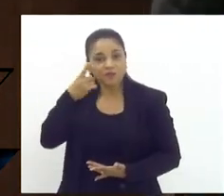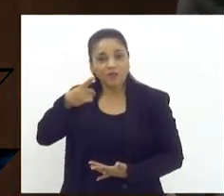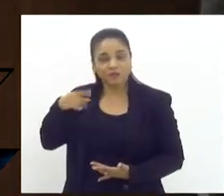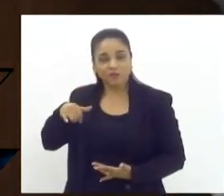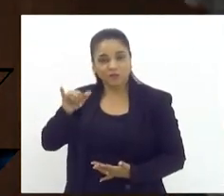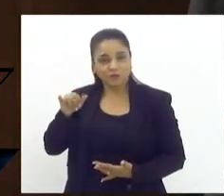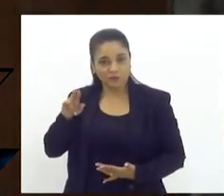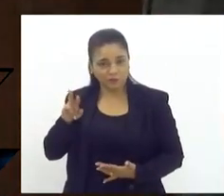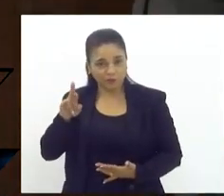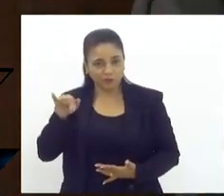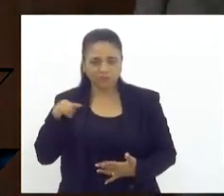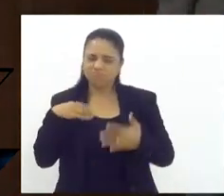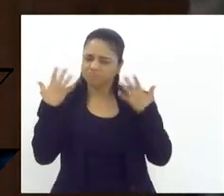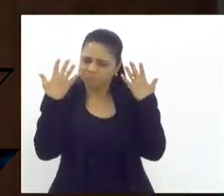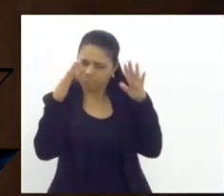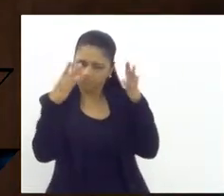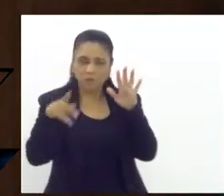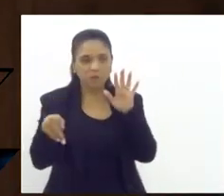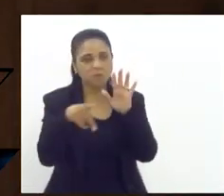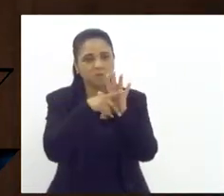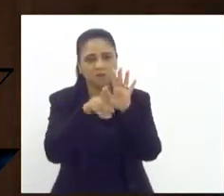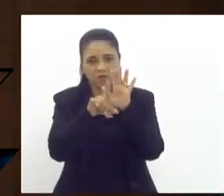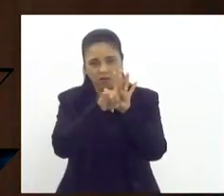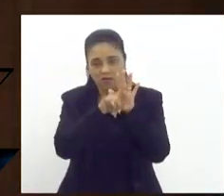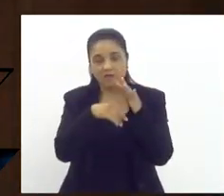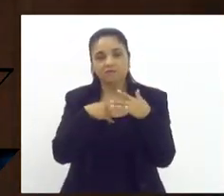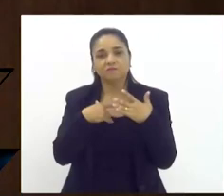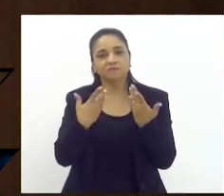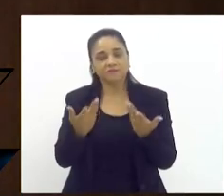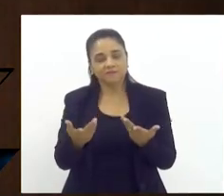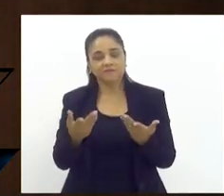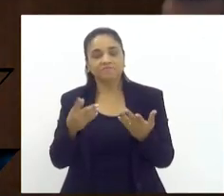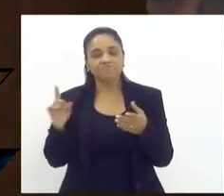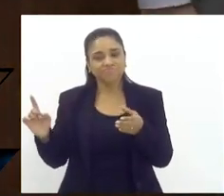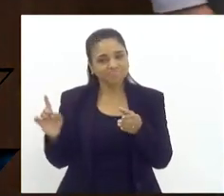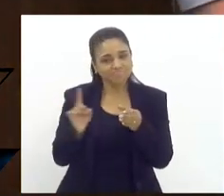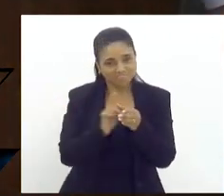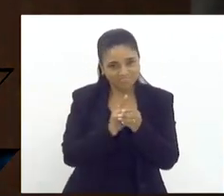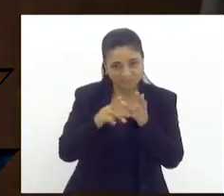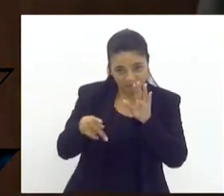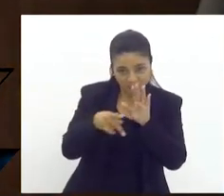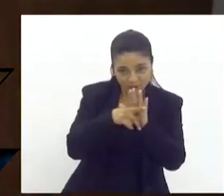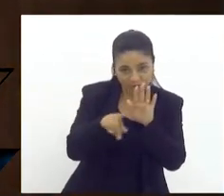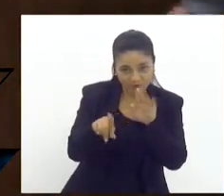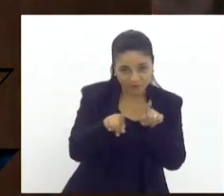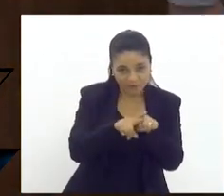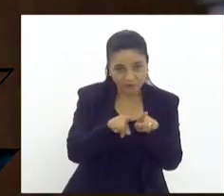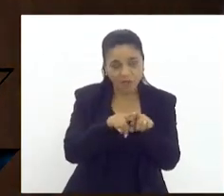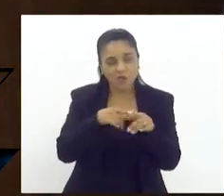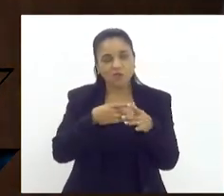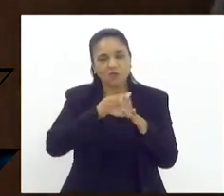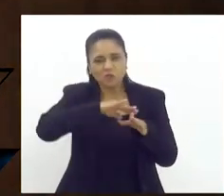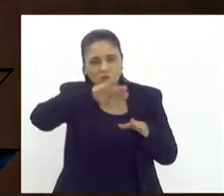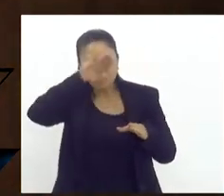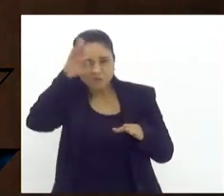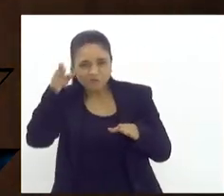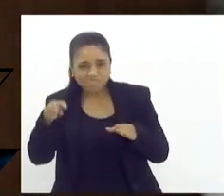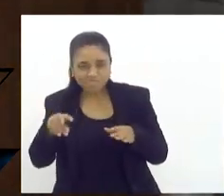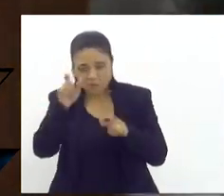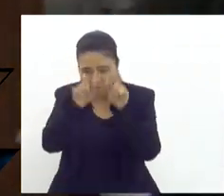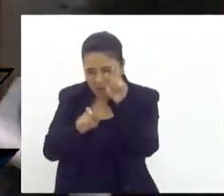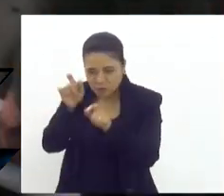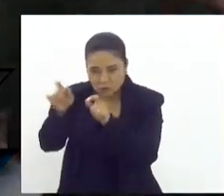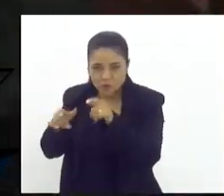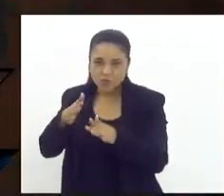pelo projeto Obrigado aqui pela coautoria eu queria dizer que os montanhistas que propuseram